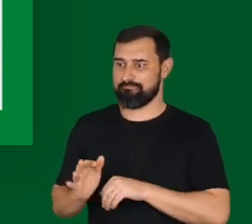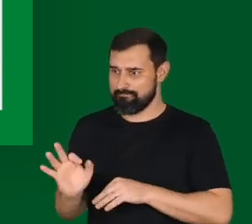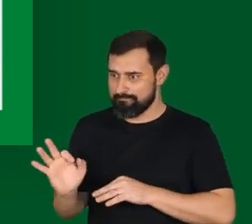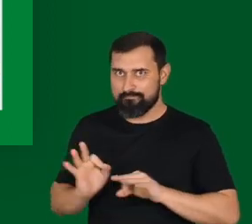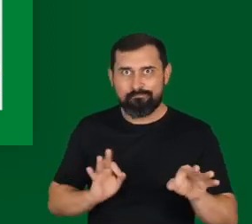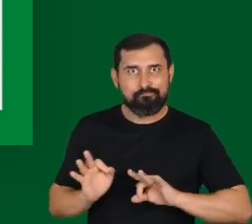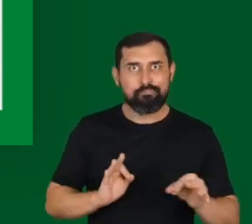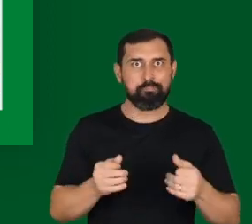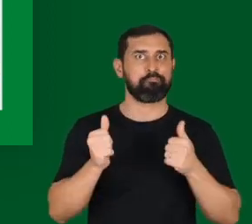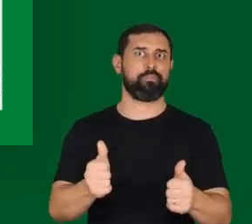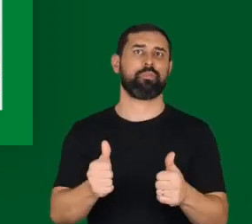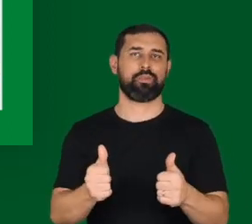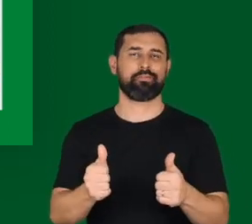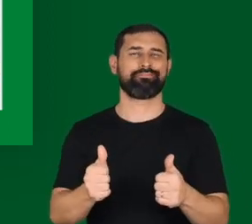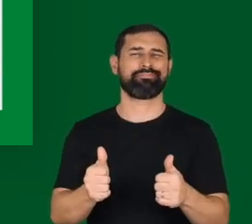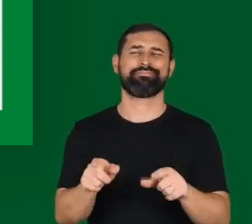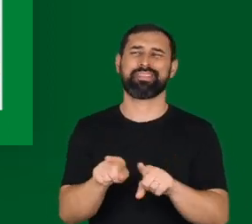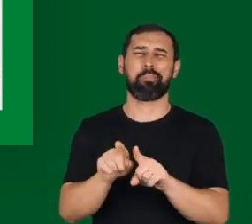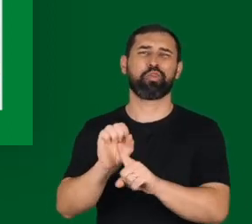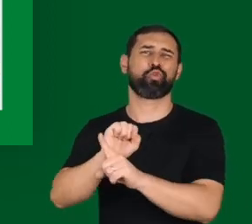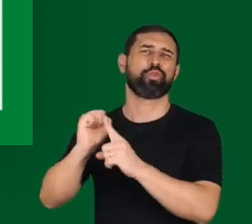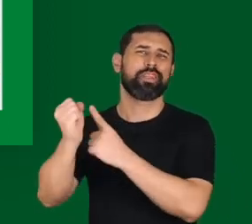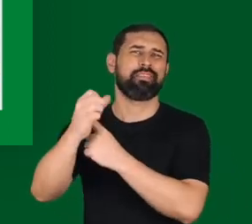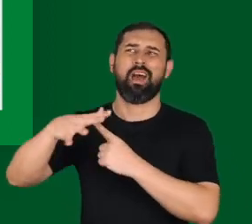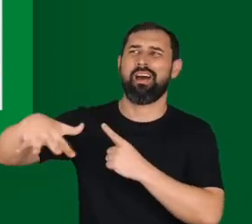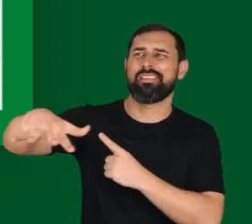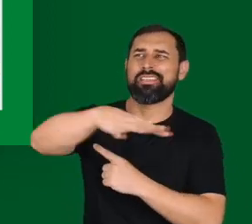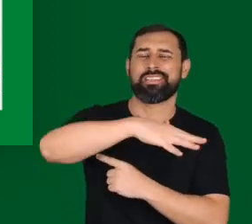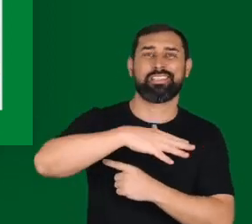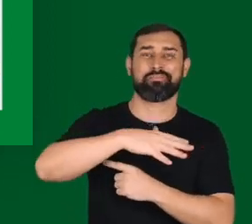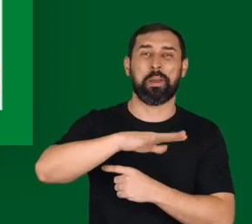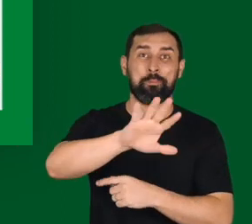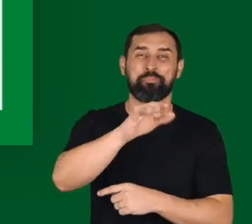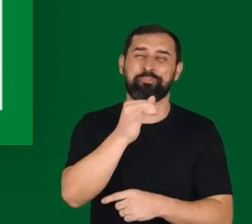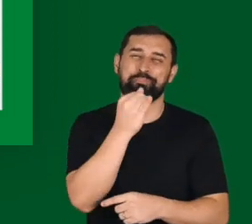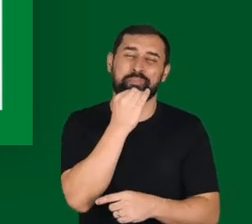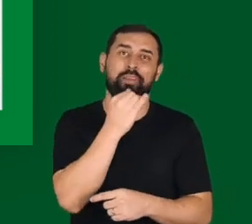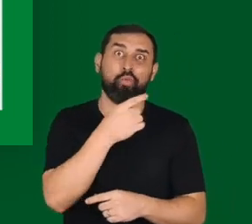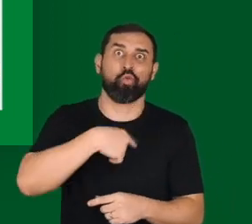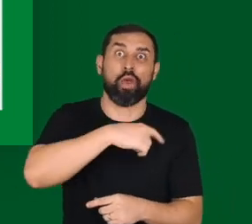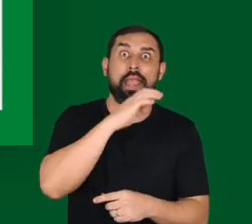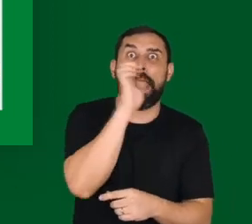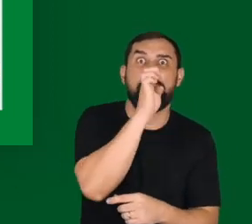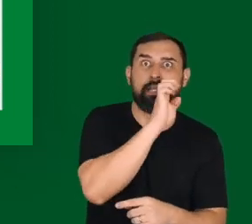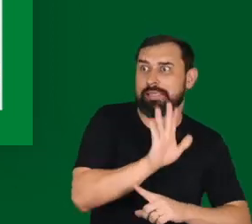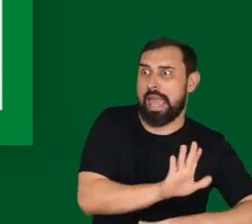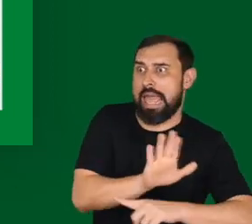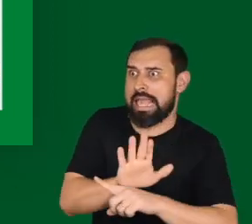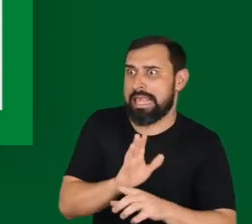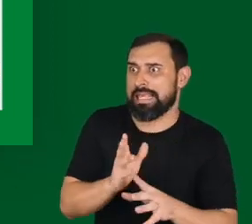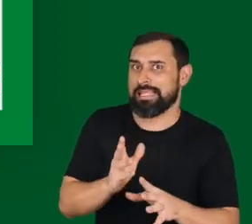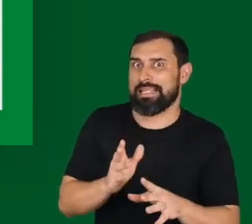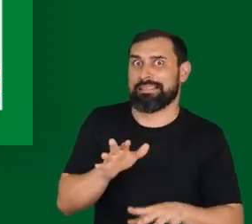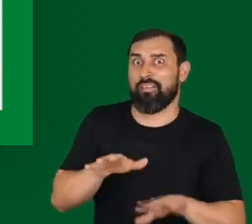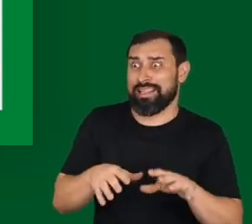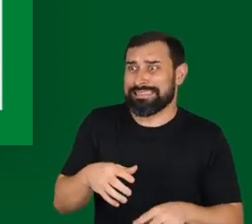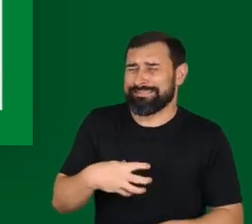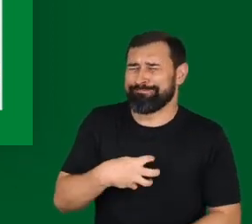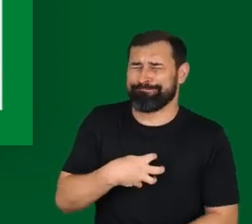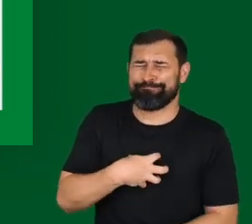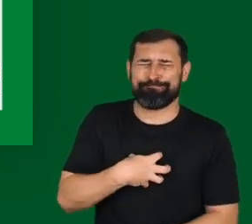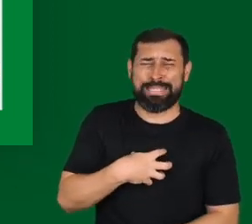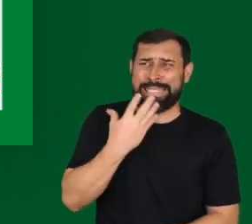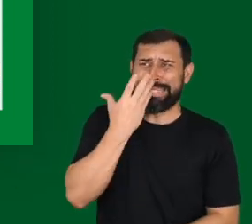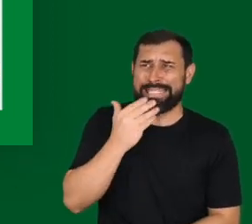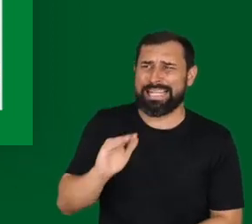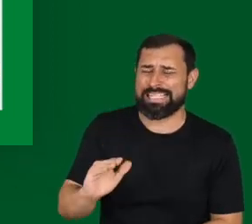e tem uma valência toda social, e a gente mesmo, como socorrista, a gente fica muito sensibilizado em